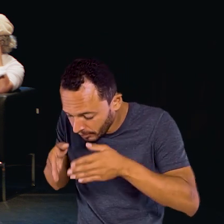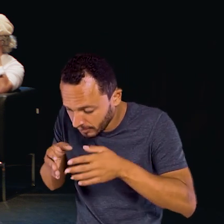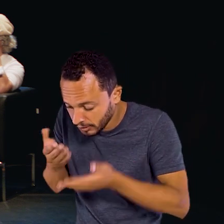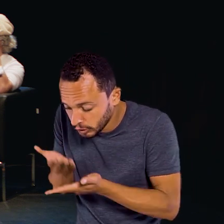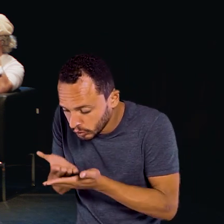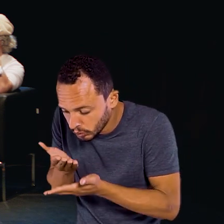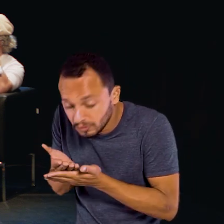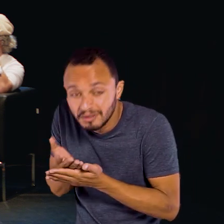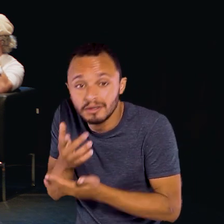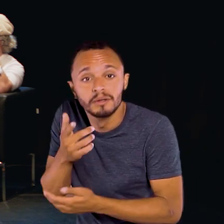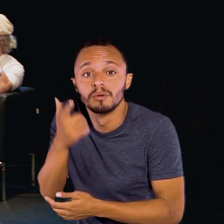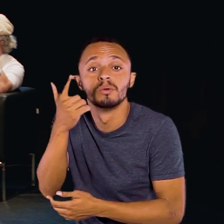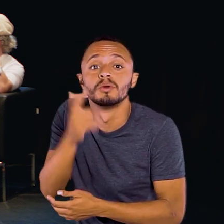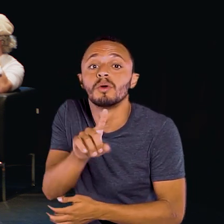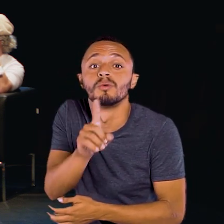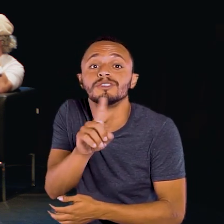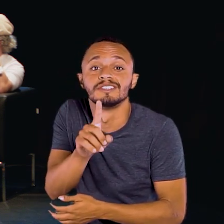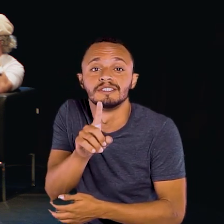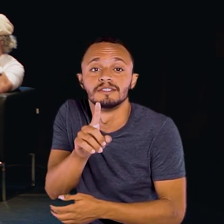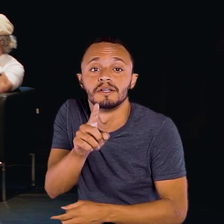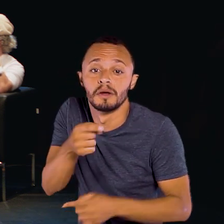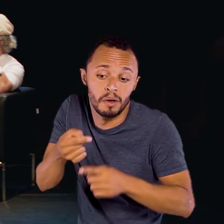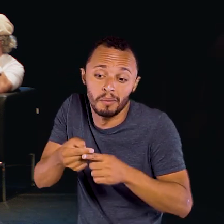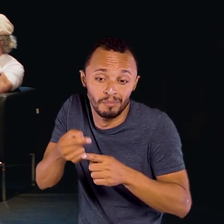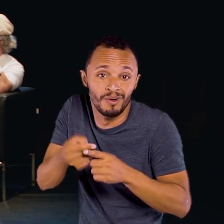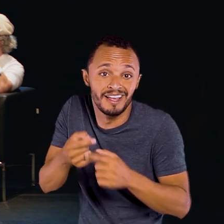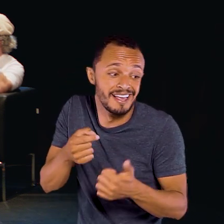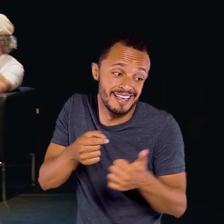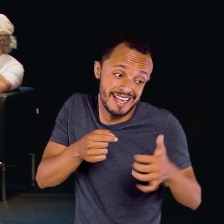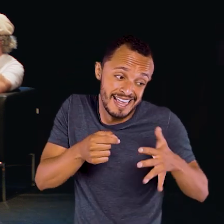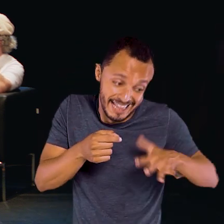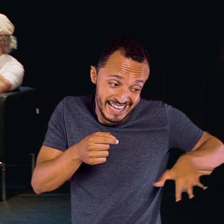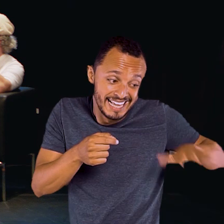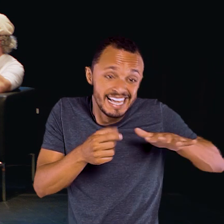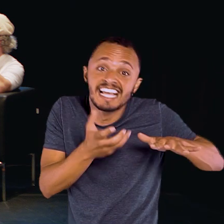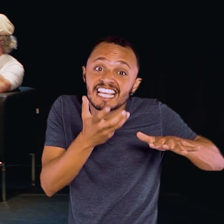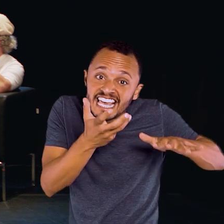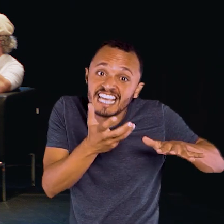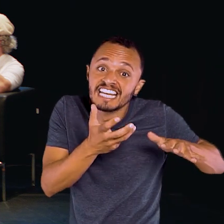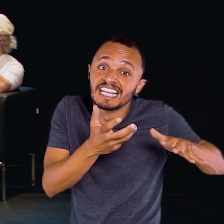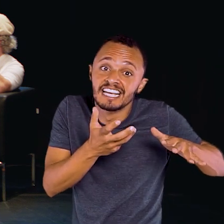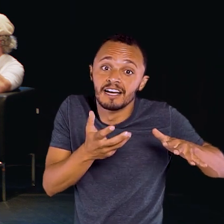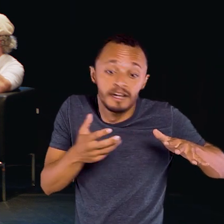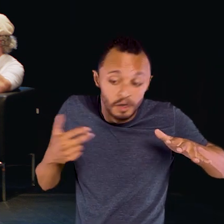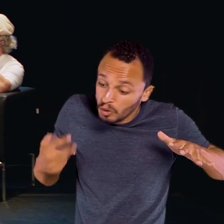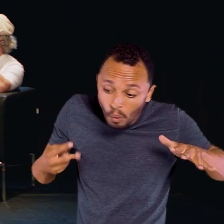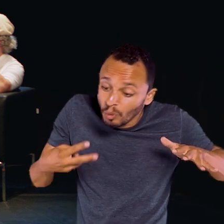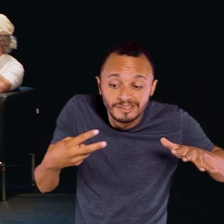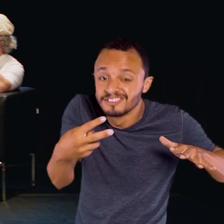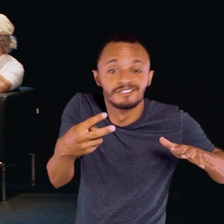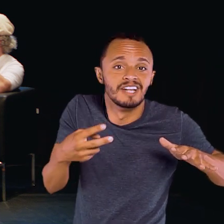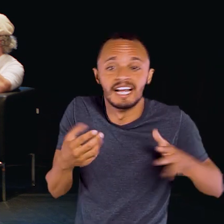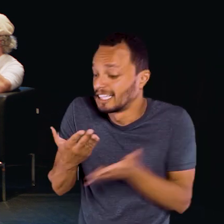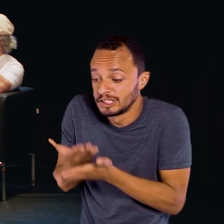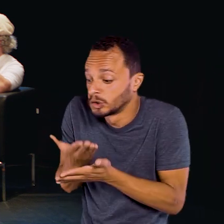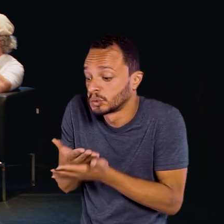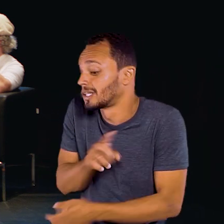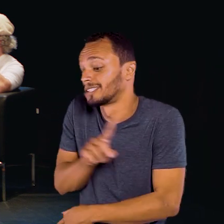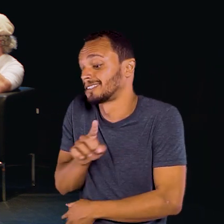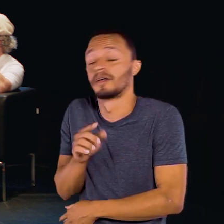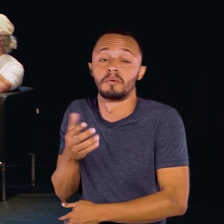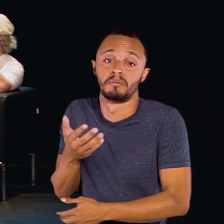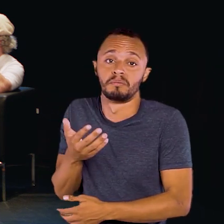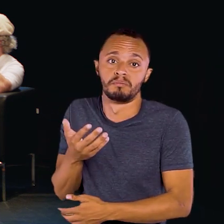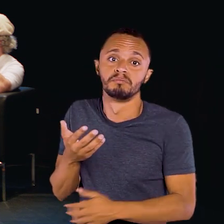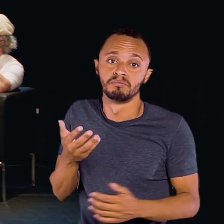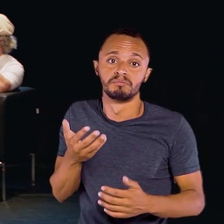tortura que a gente vai naturalizando e vai sofisticando e vai costurando as vidas naquilo. Então, foi mais ou